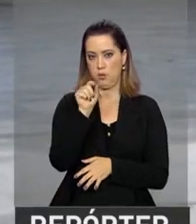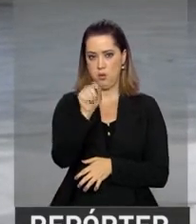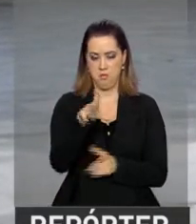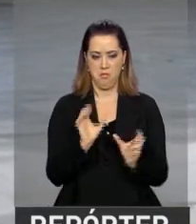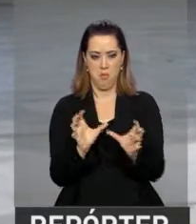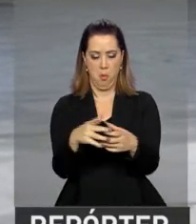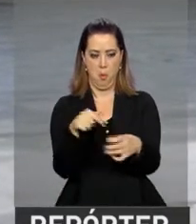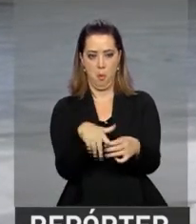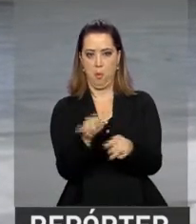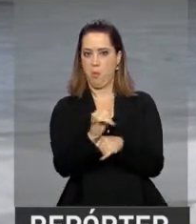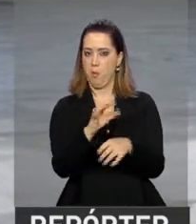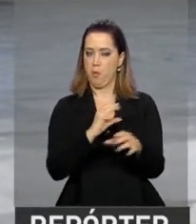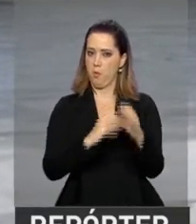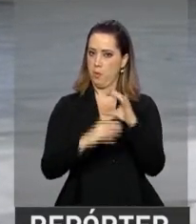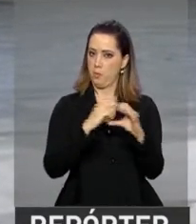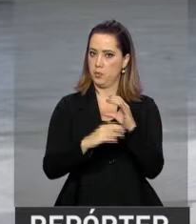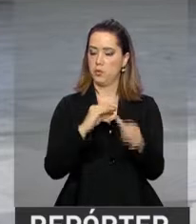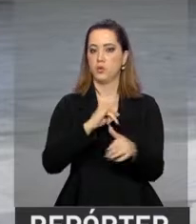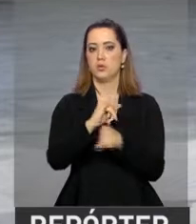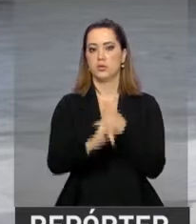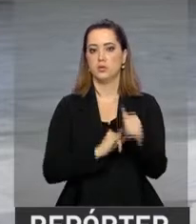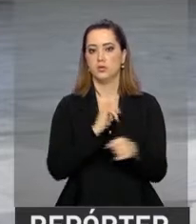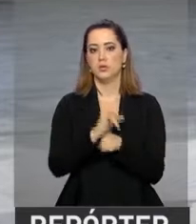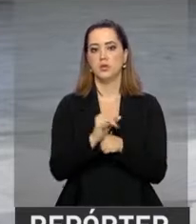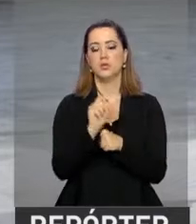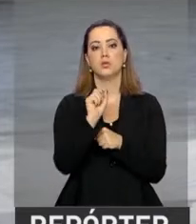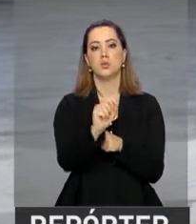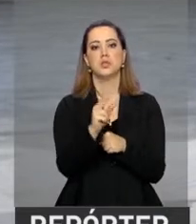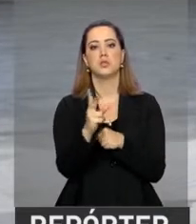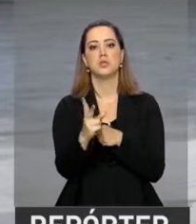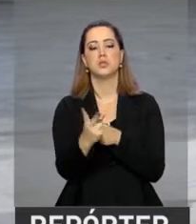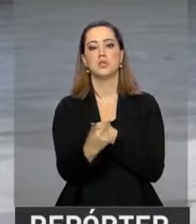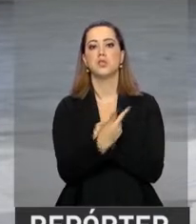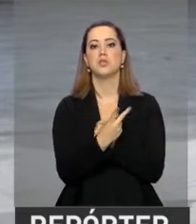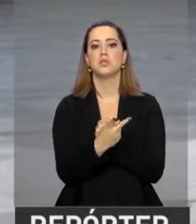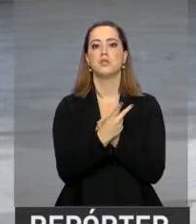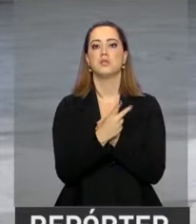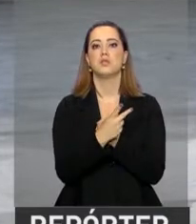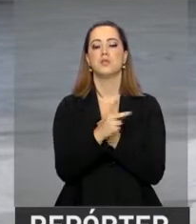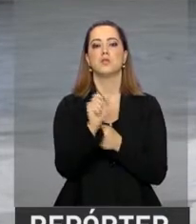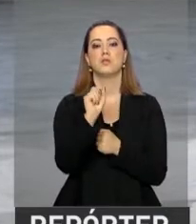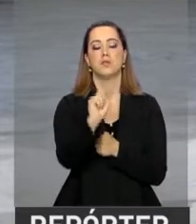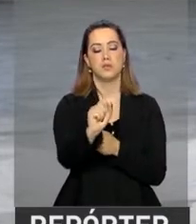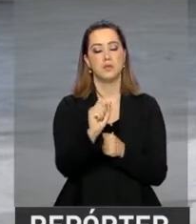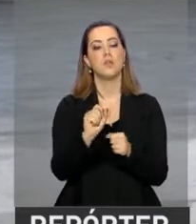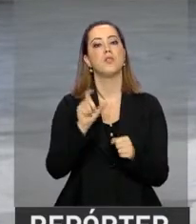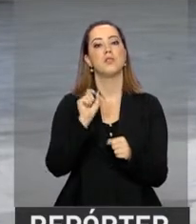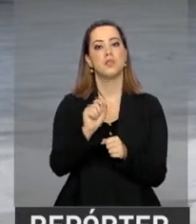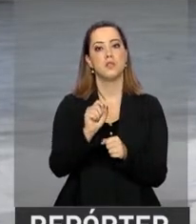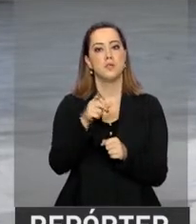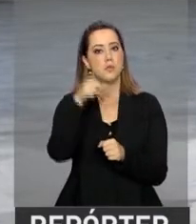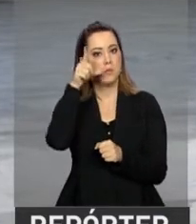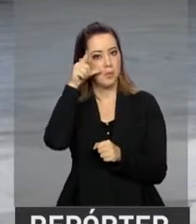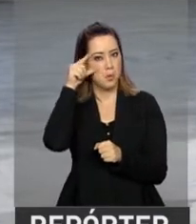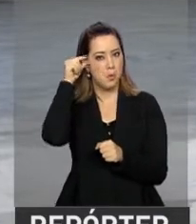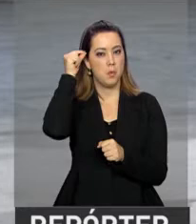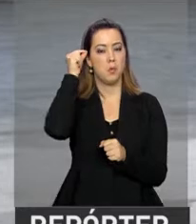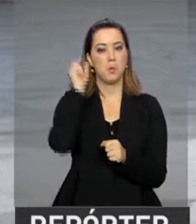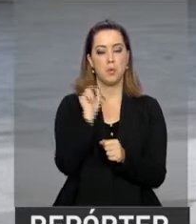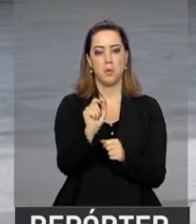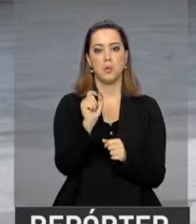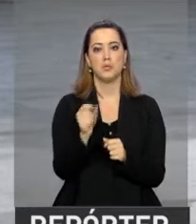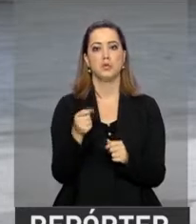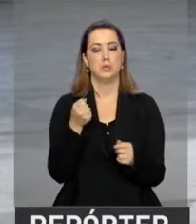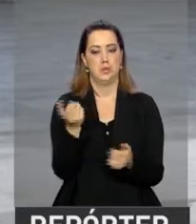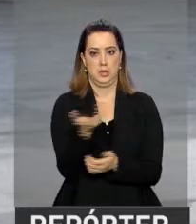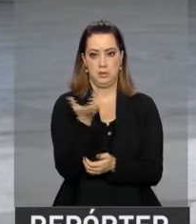grupo virtual denominado Defensores da Sharia, que é a lei islâmica, e planejavam a compra de armamentos para